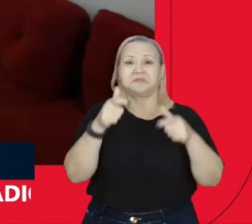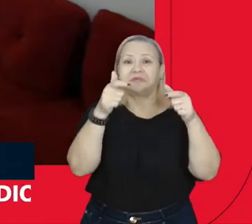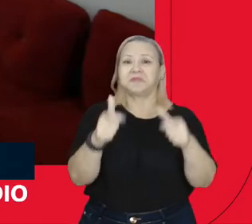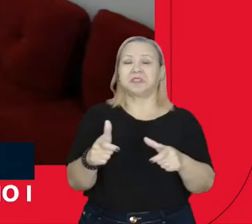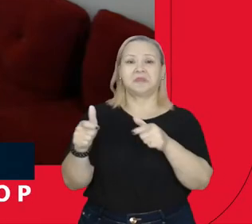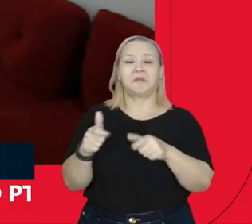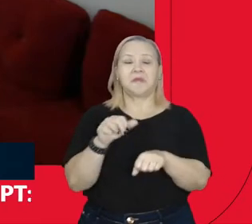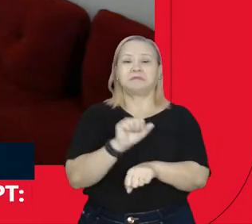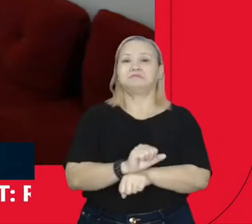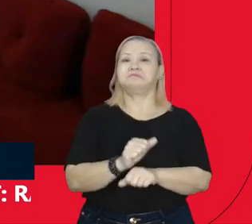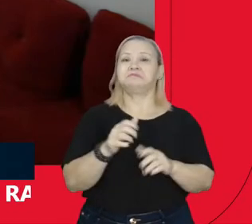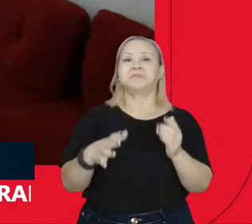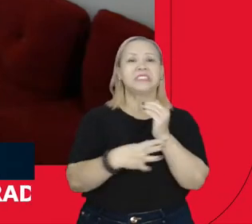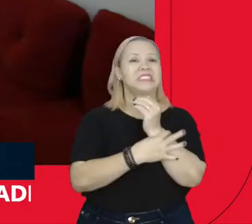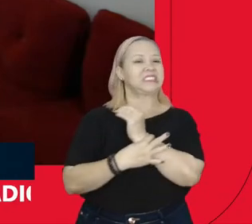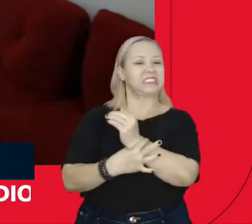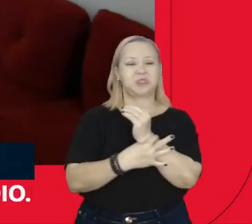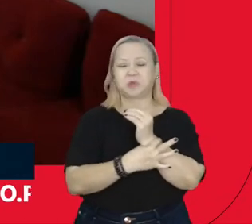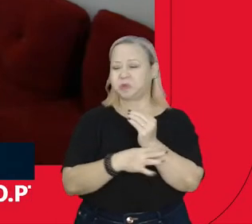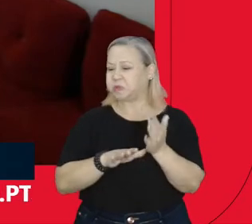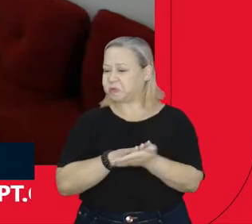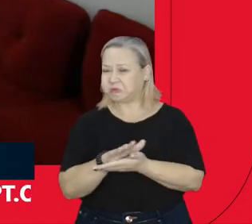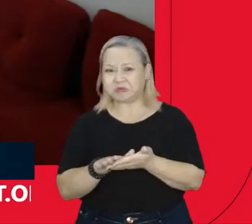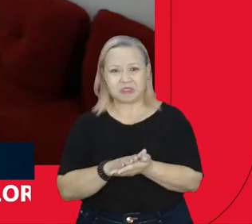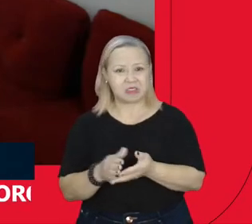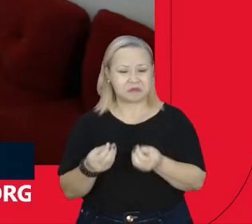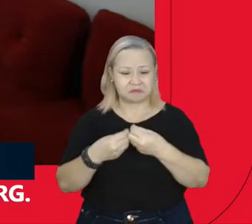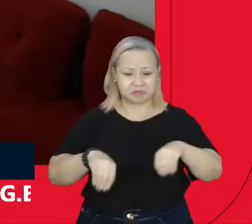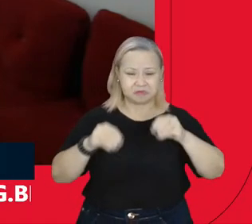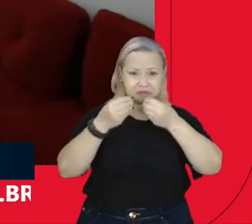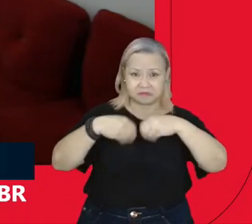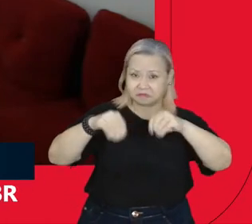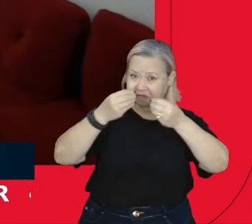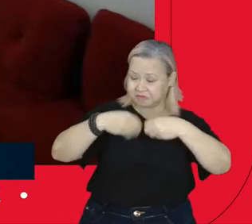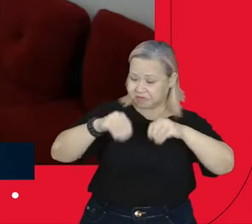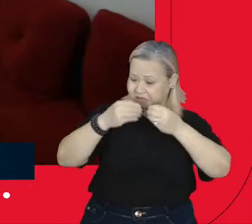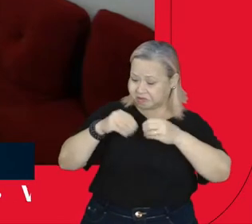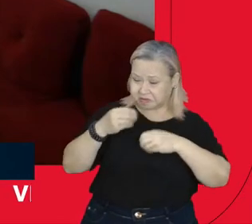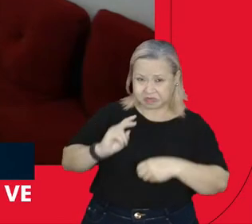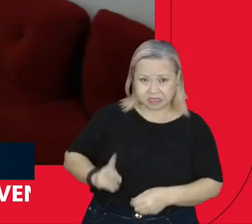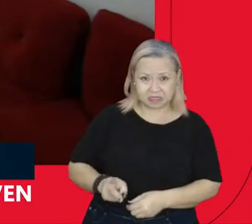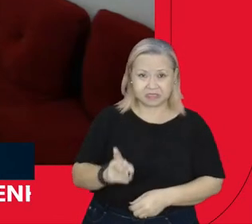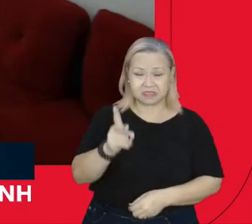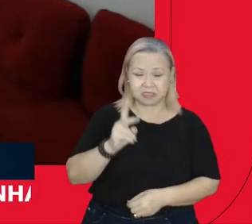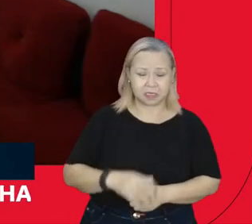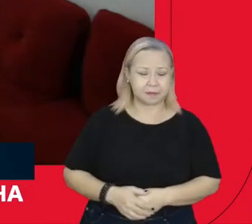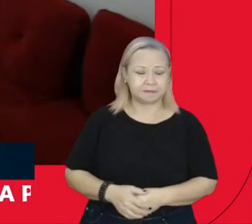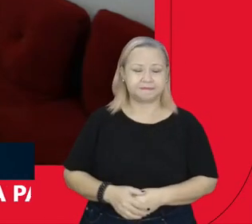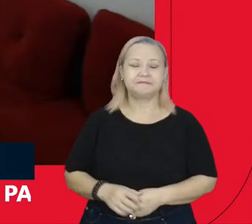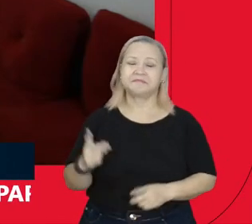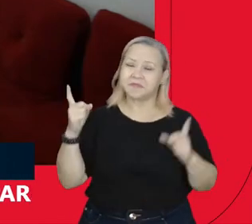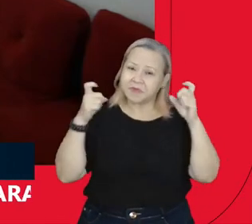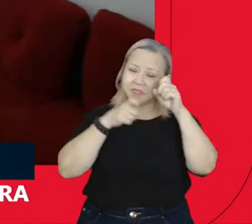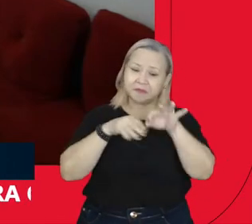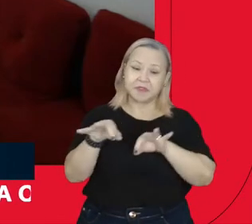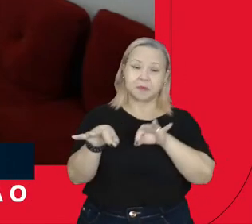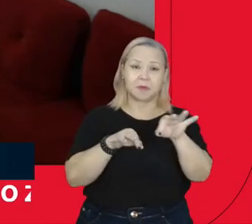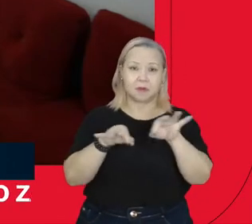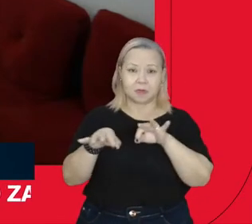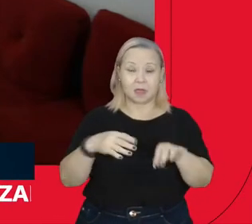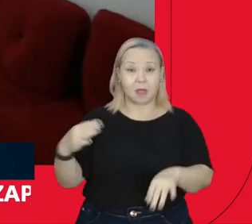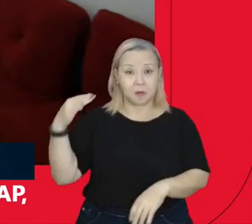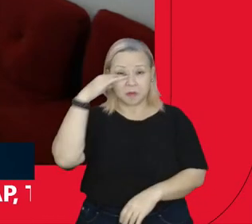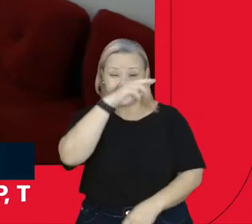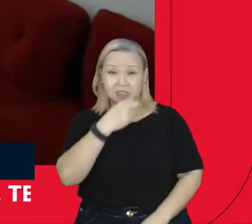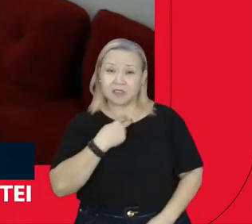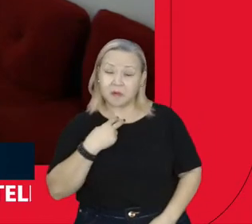há previsão de absolutamente nada, né? Só de tragédia. Aí fica difícil o governo planejar qualquer coisa. É por isso que ele não pode